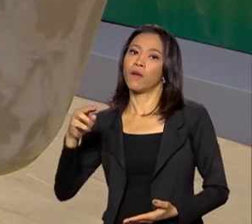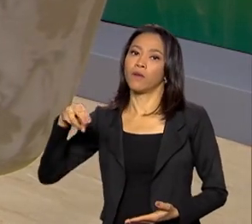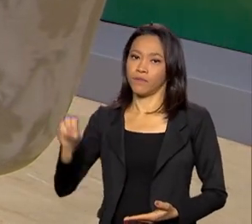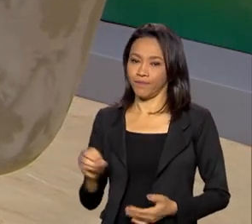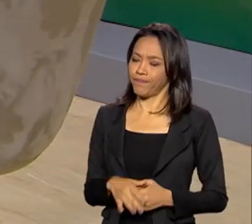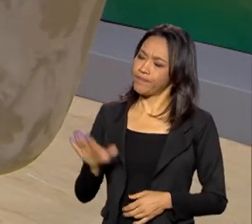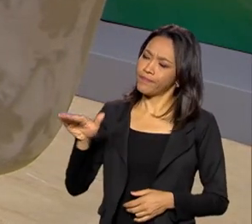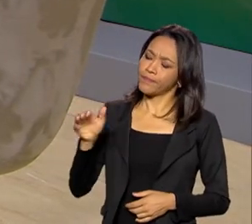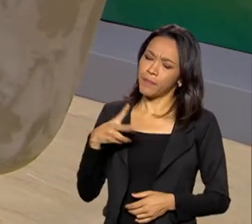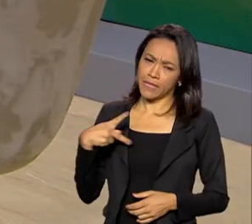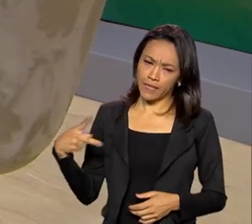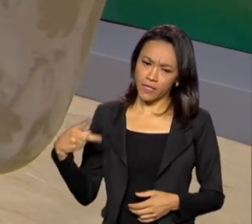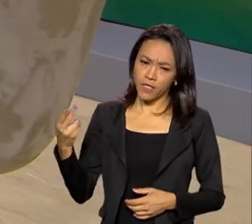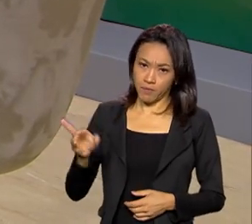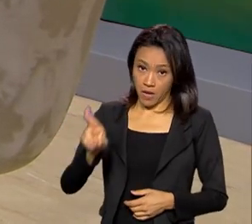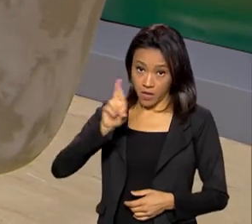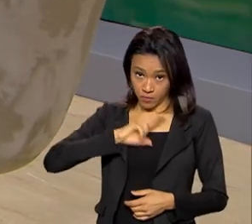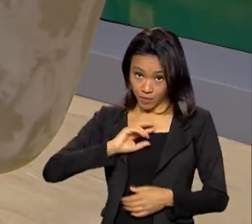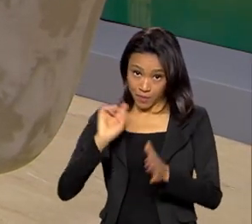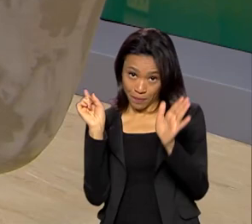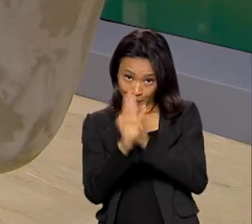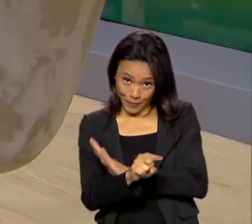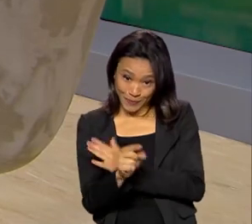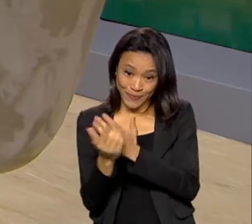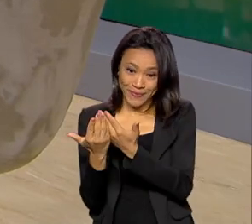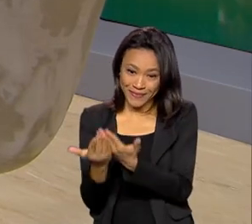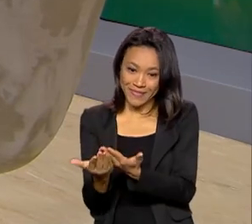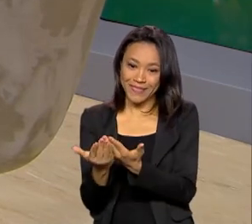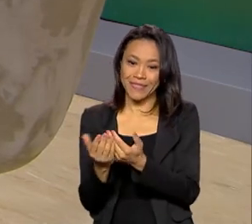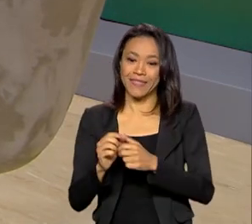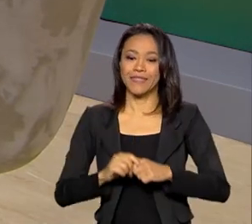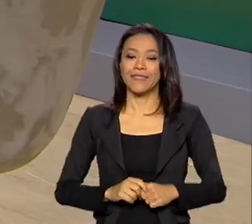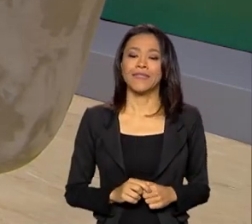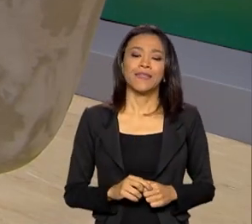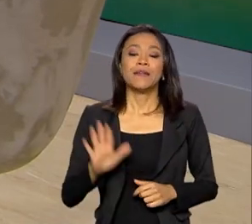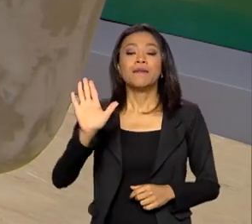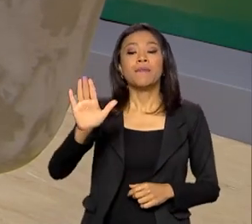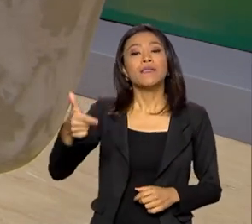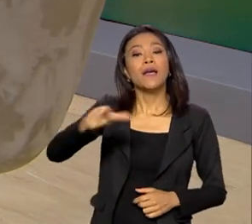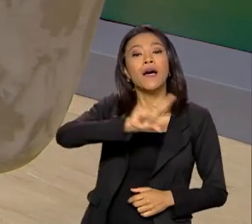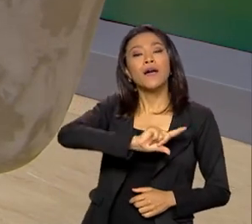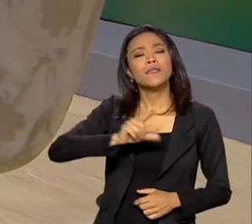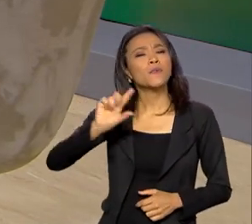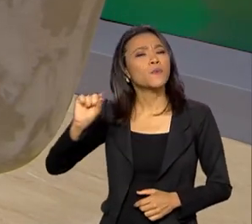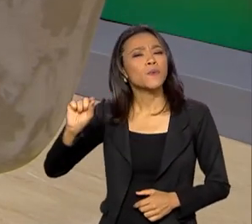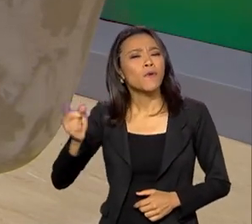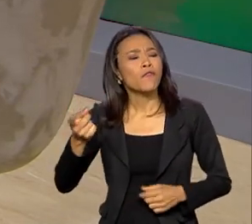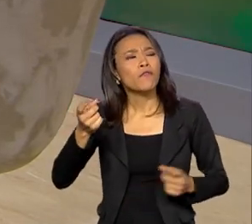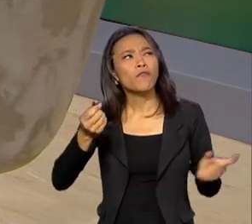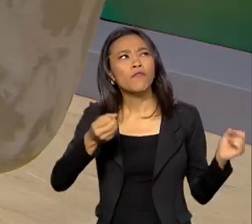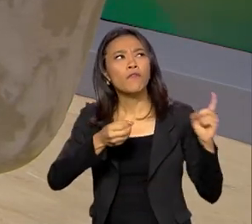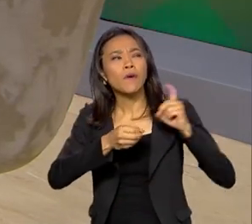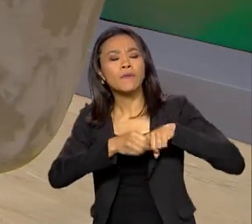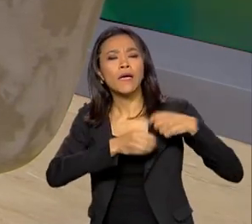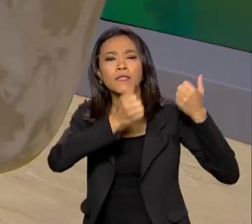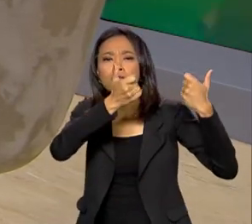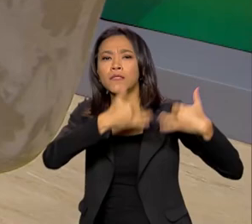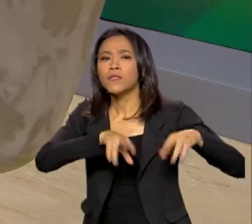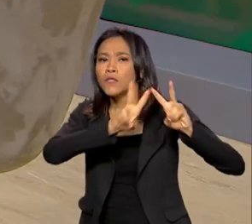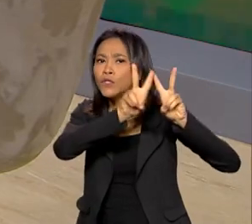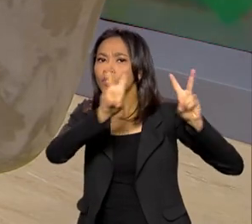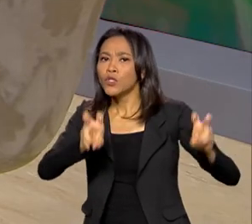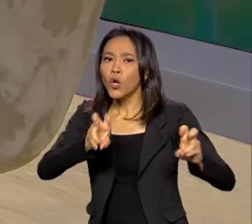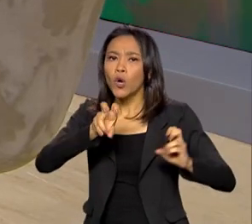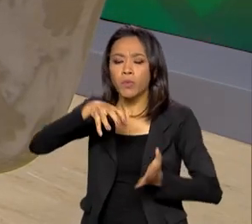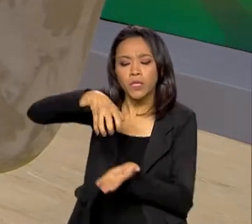Presidente, então o senhor vai responder aquela pergunta que eu deixei no final do primeiro bloco, mas antes eu queria só que o senhor retomasse a questão dos imóveis,